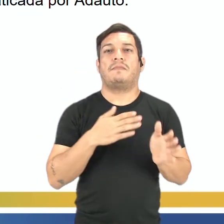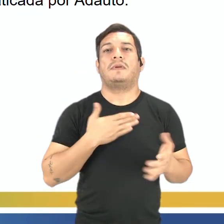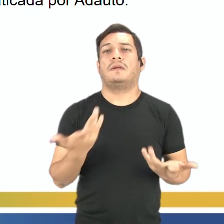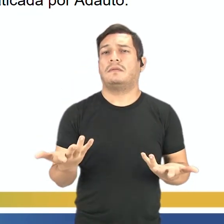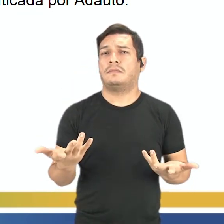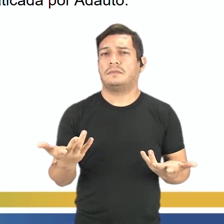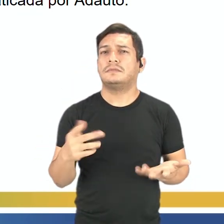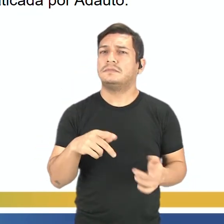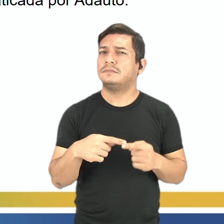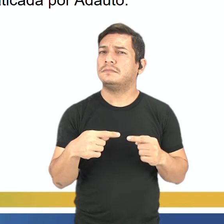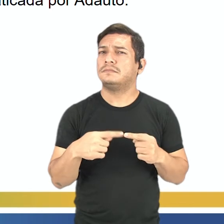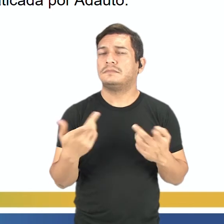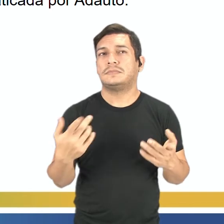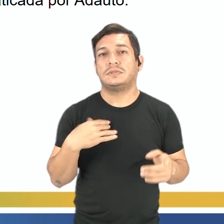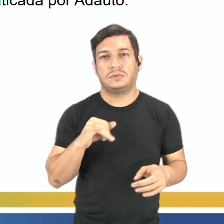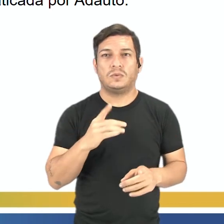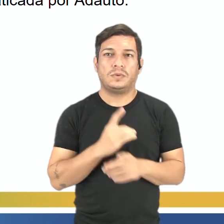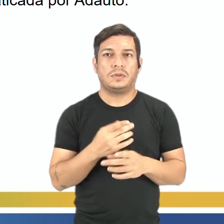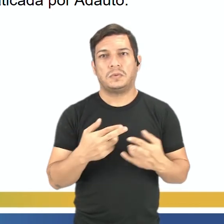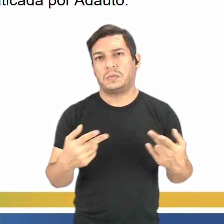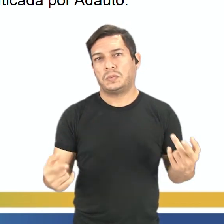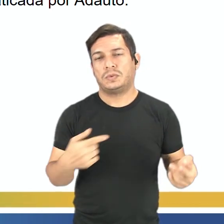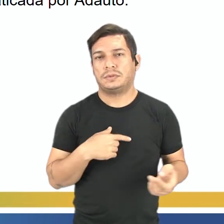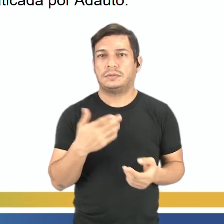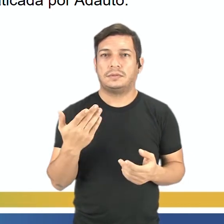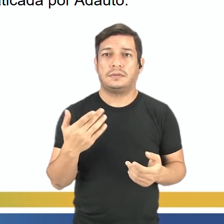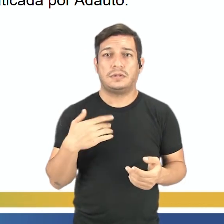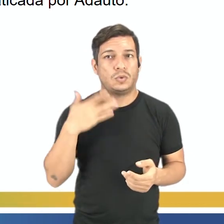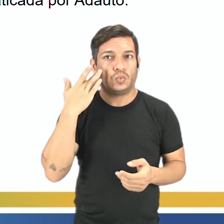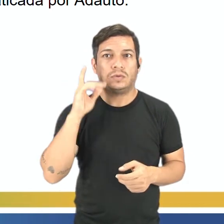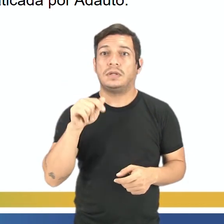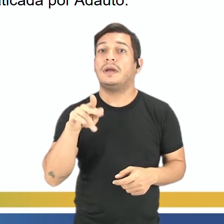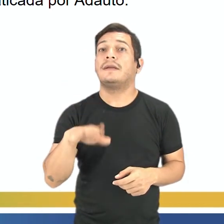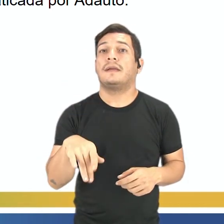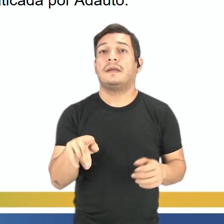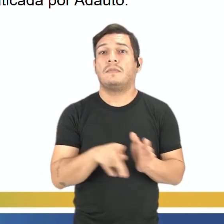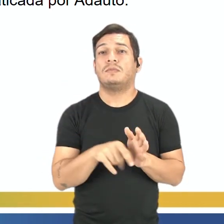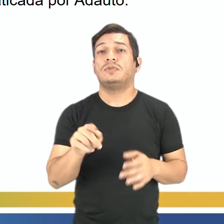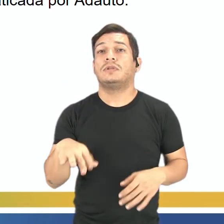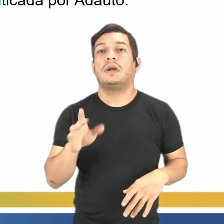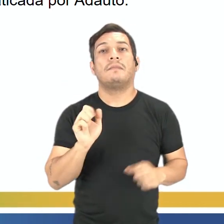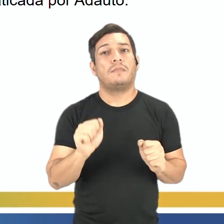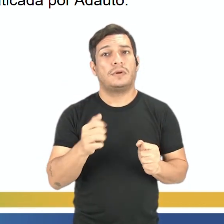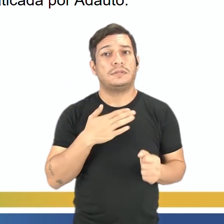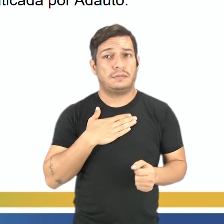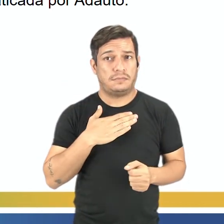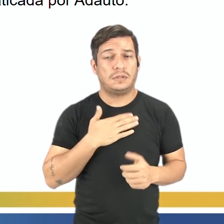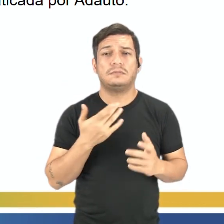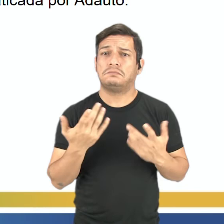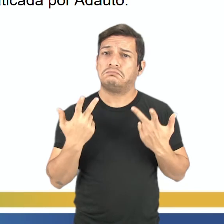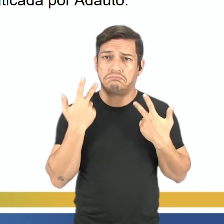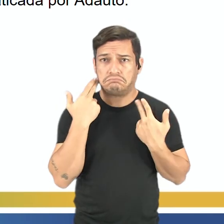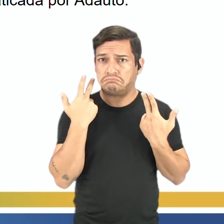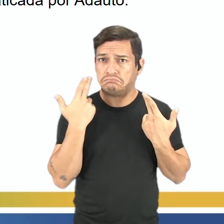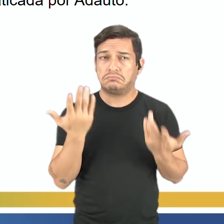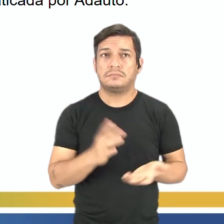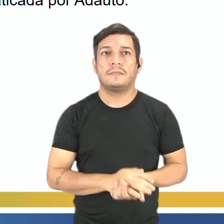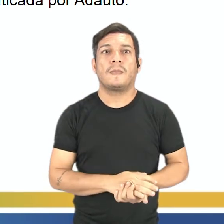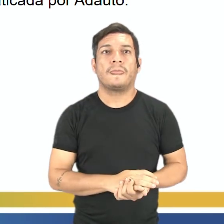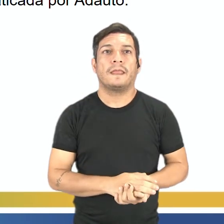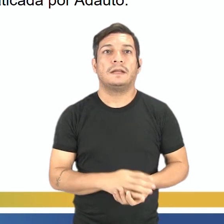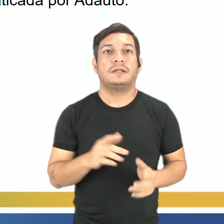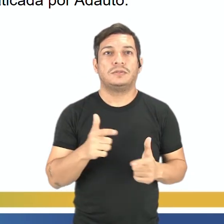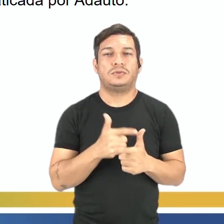gente escutou muito essa história que o perdido é do achado. Claro que se eu encontrar algum bem e eu não sei a quem pertence, ele pode ser